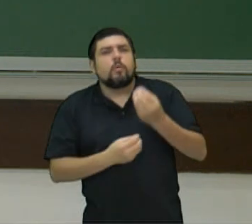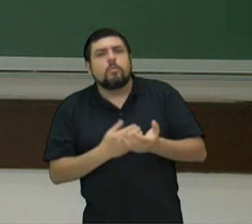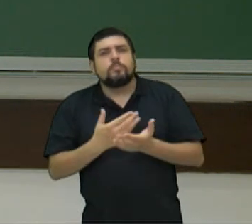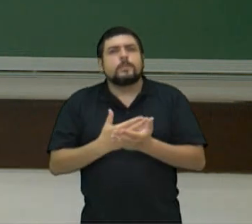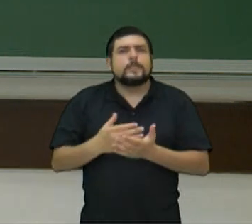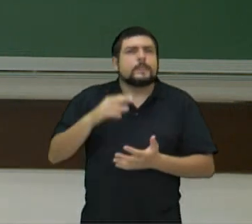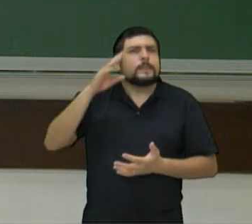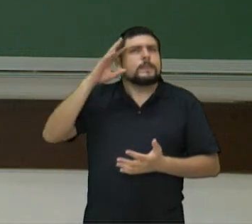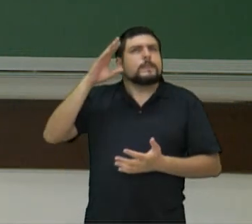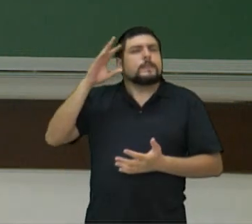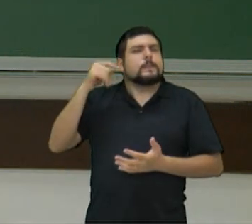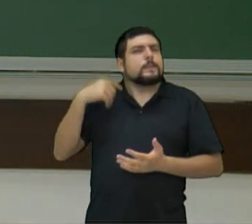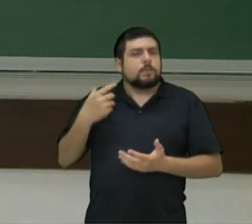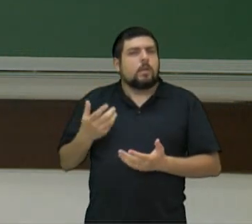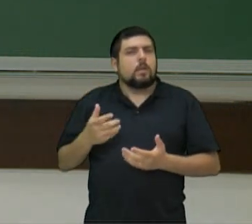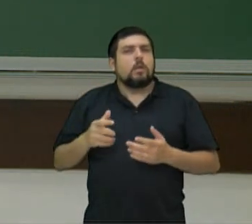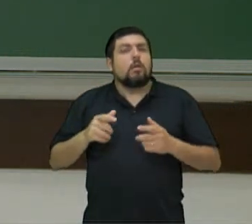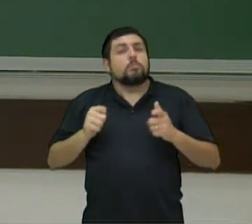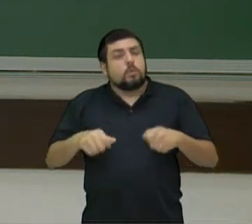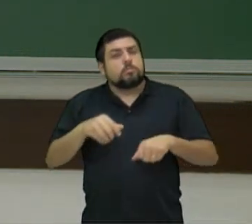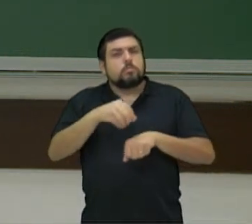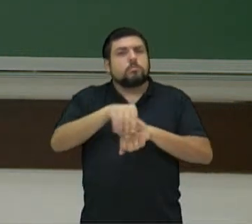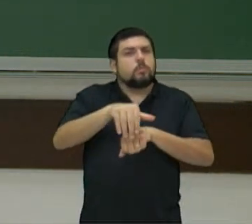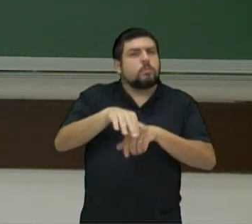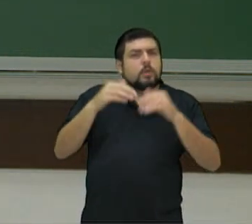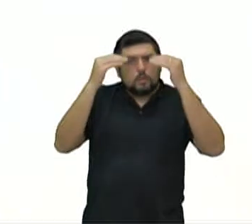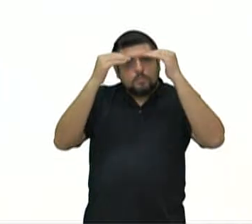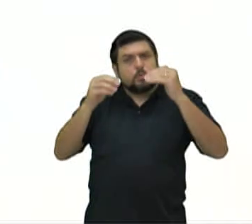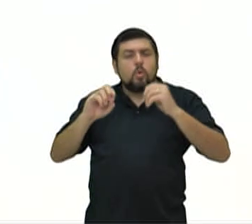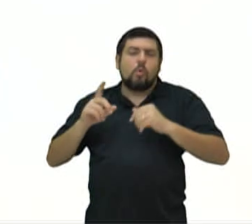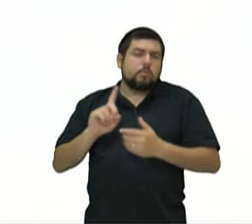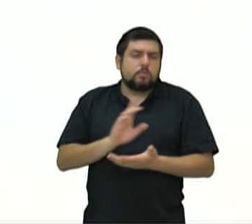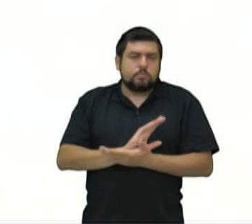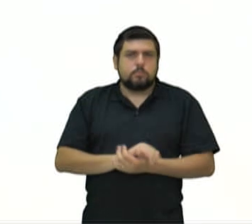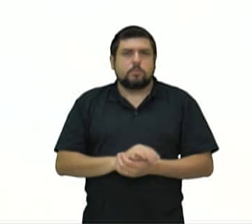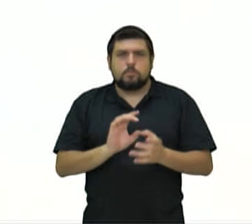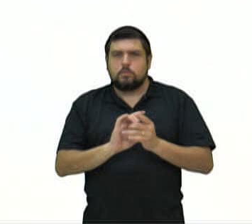Você pode seguir essas dicas ou não. Começando lá, ó, the